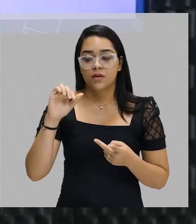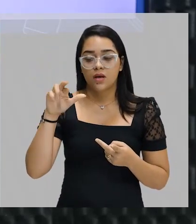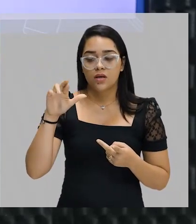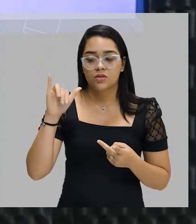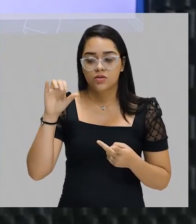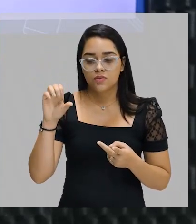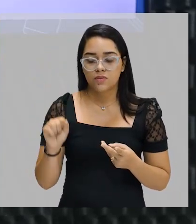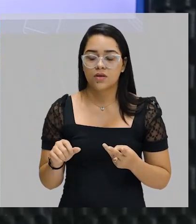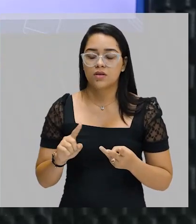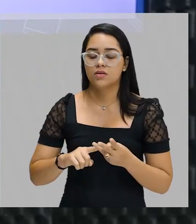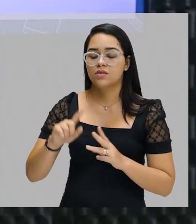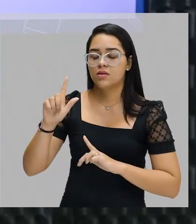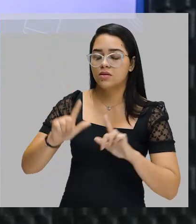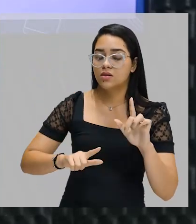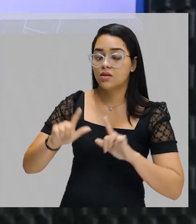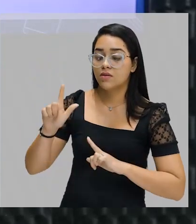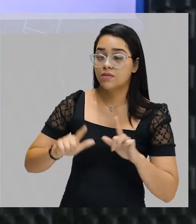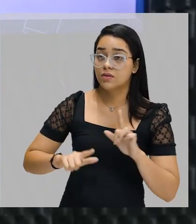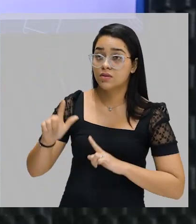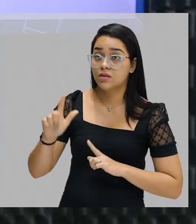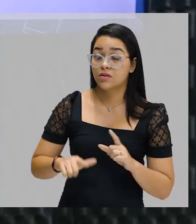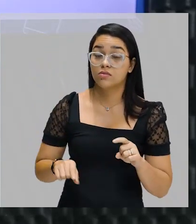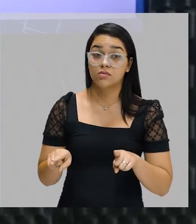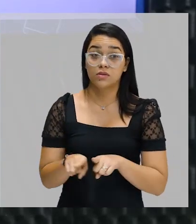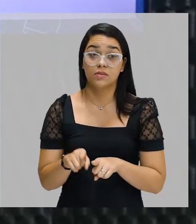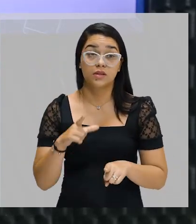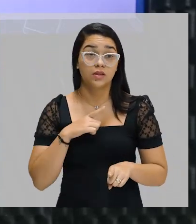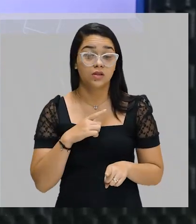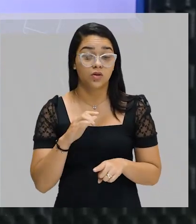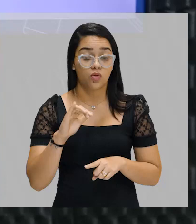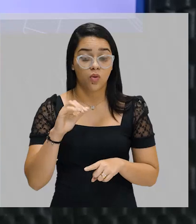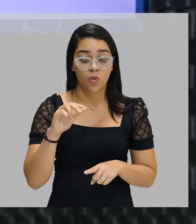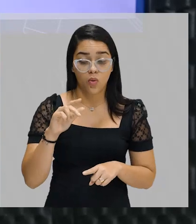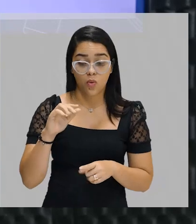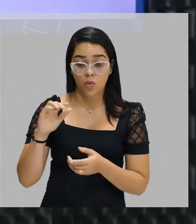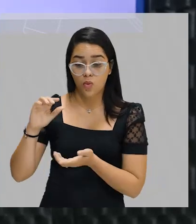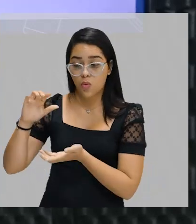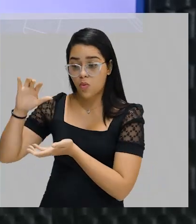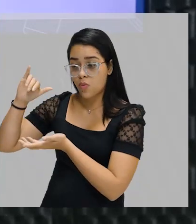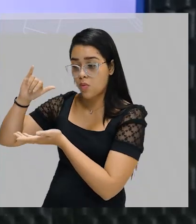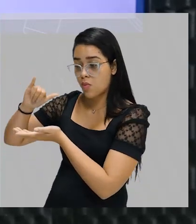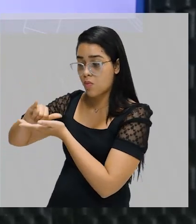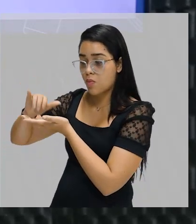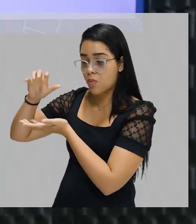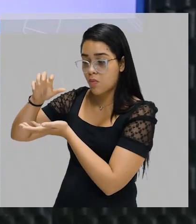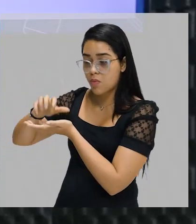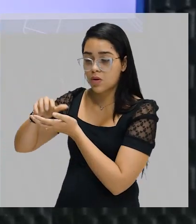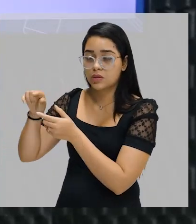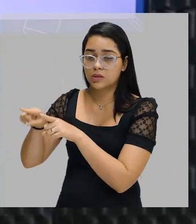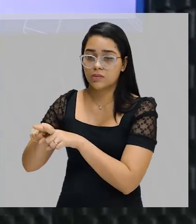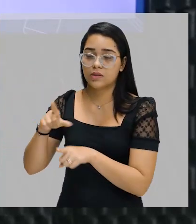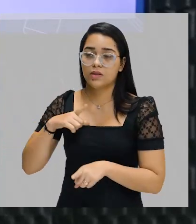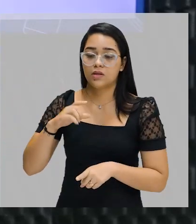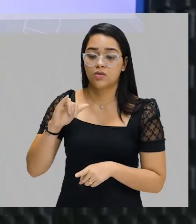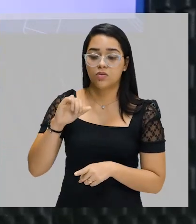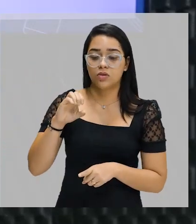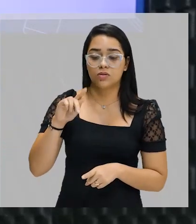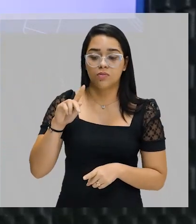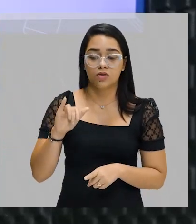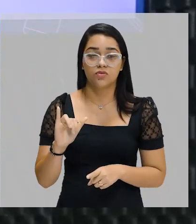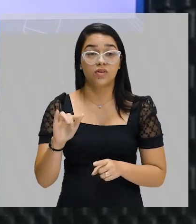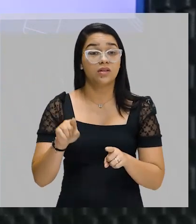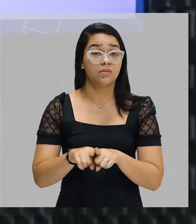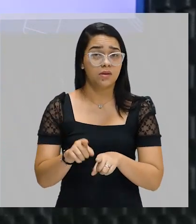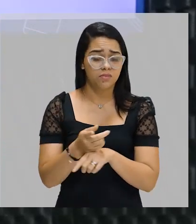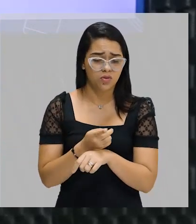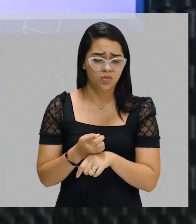televisão, tá certo? Na TV Assembleia. E também tem os nossos podcasts na Rádio Timbira e também no Spotify, galera. Tá certo? Procura